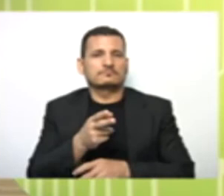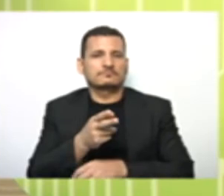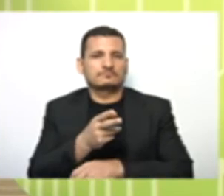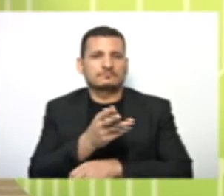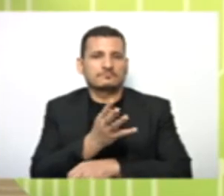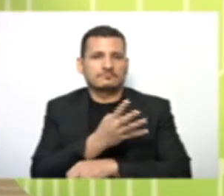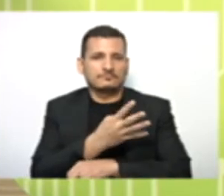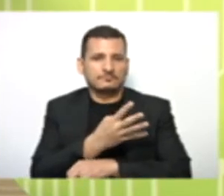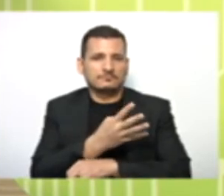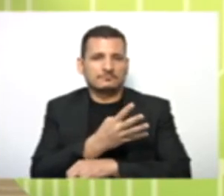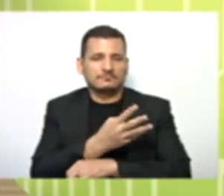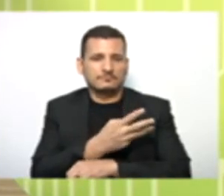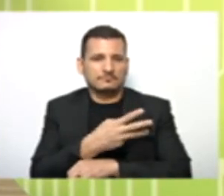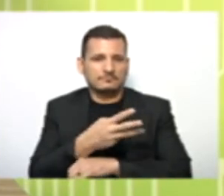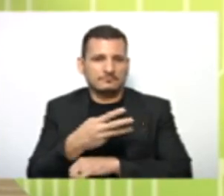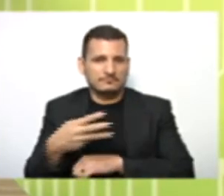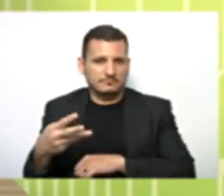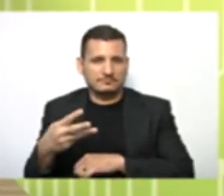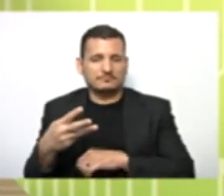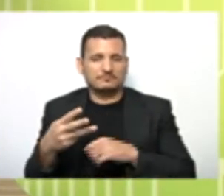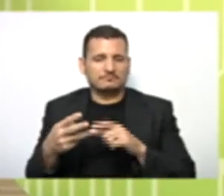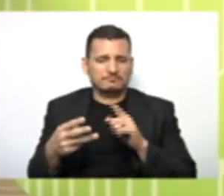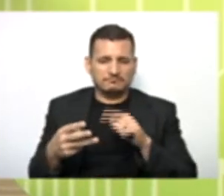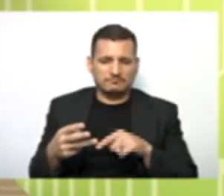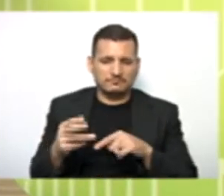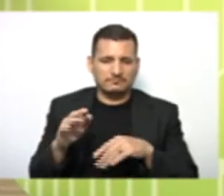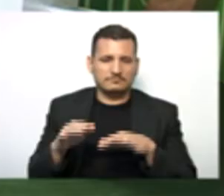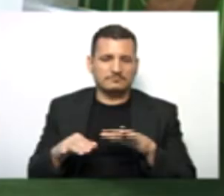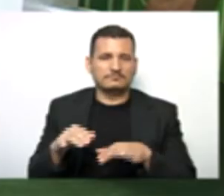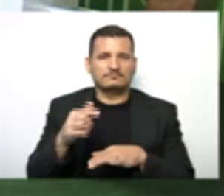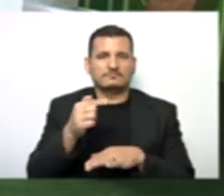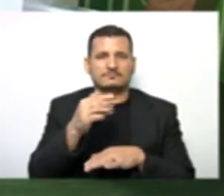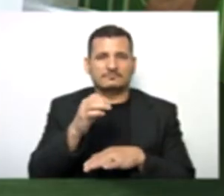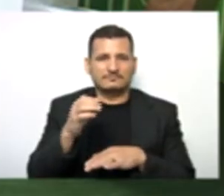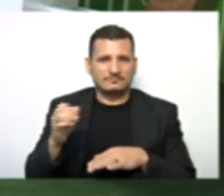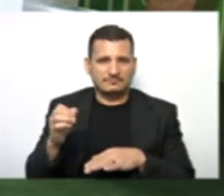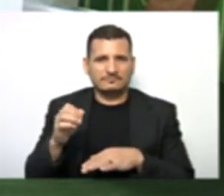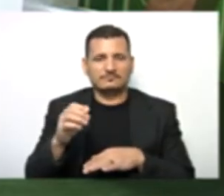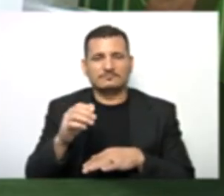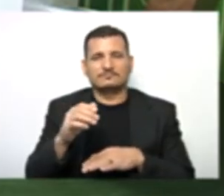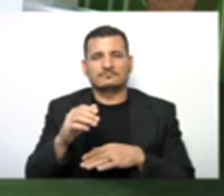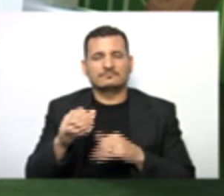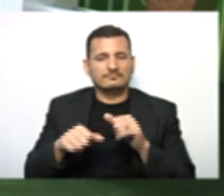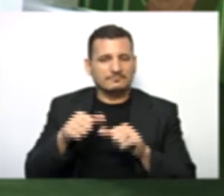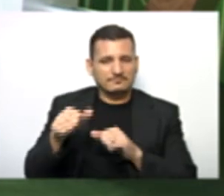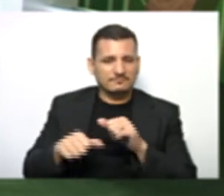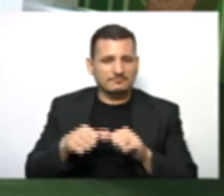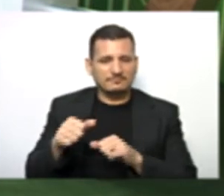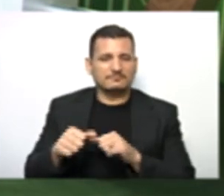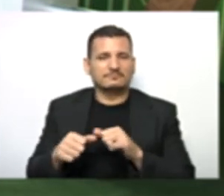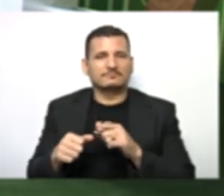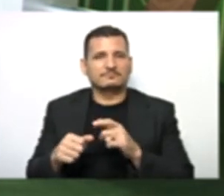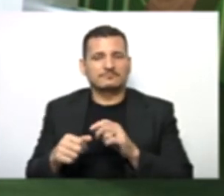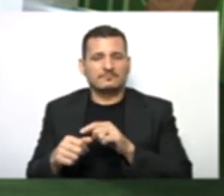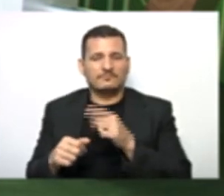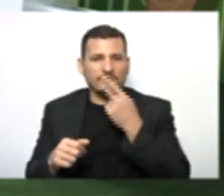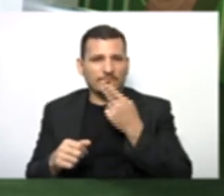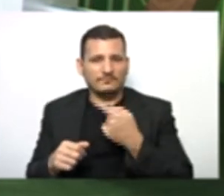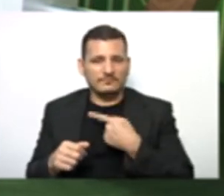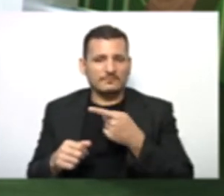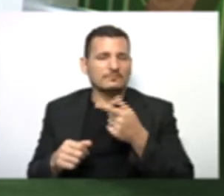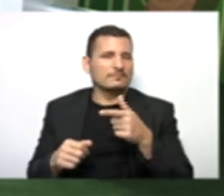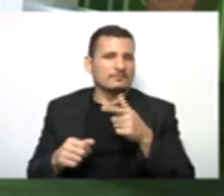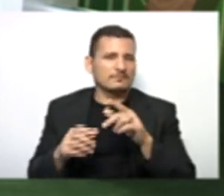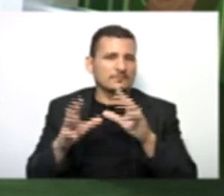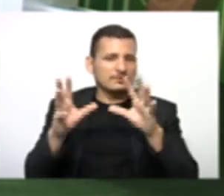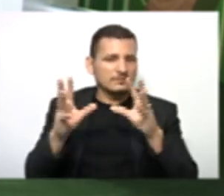Manda desligar e fala 700 atualizações, né? E aí fica lá querendo atualizar. Isso, fala, não desligue ou desconecte seu